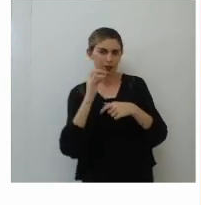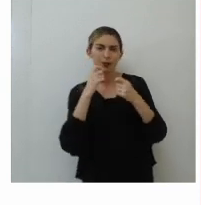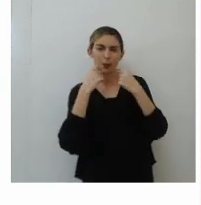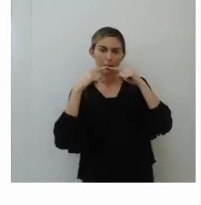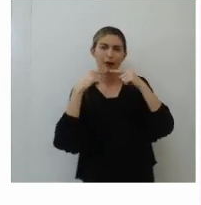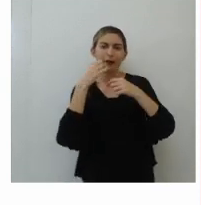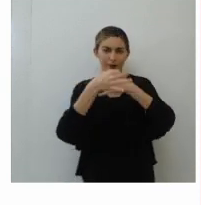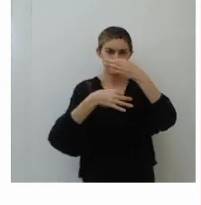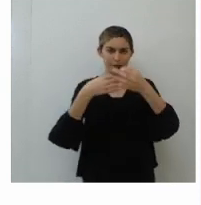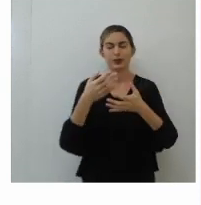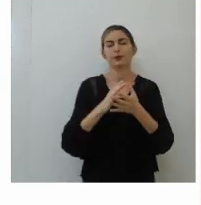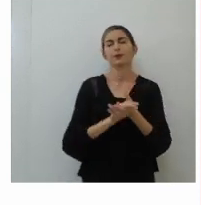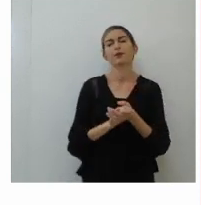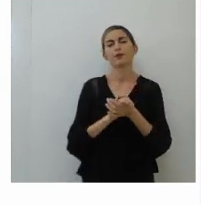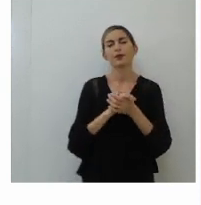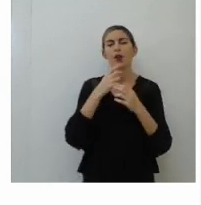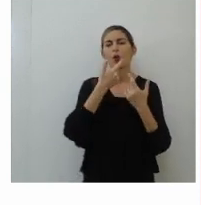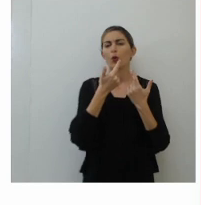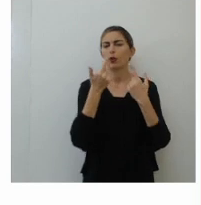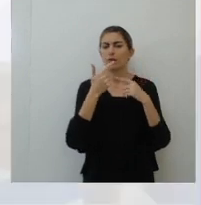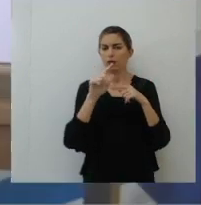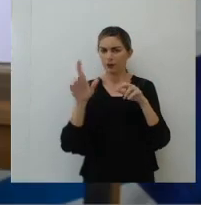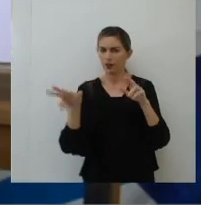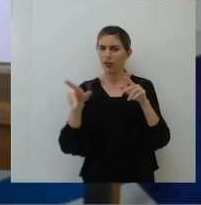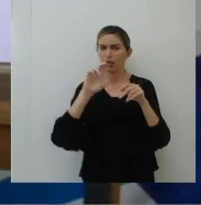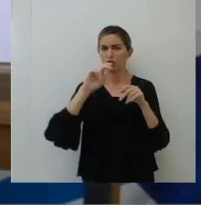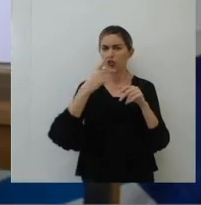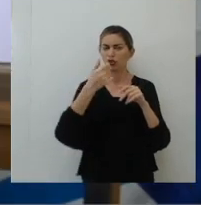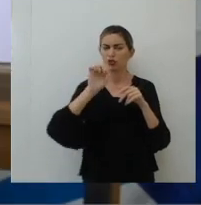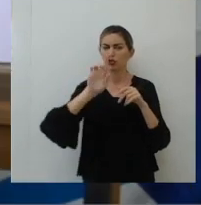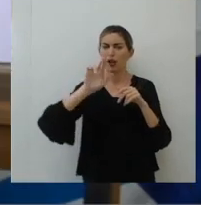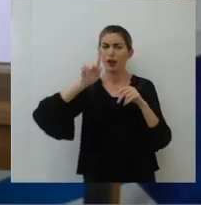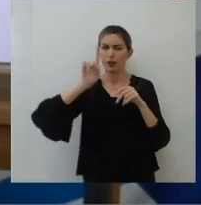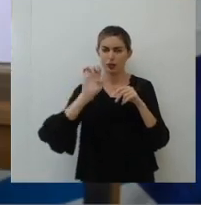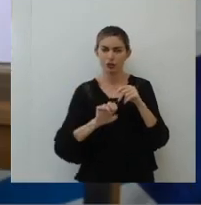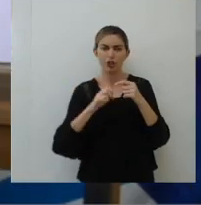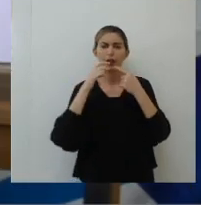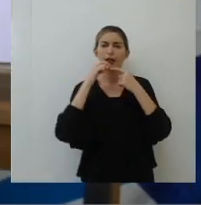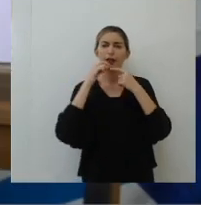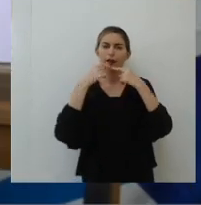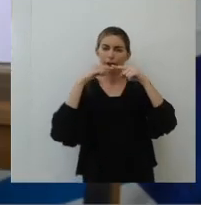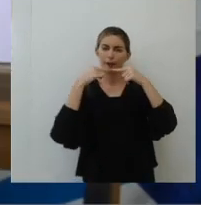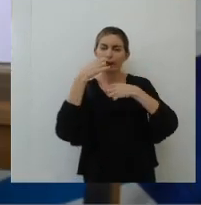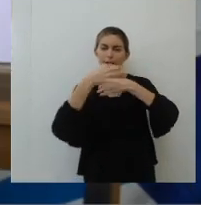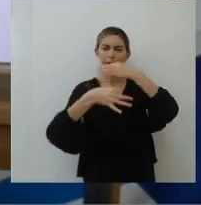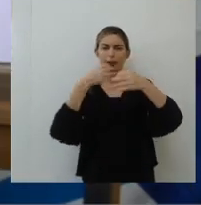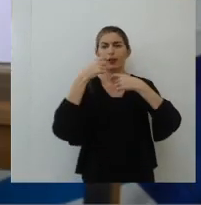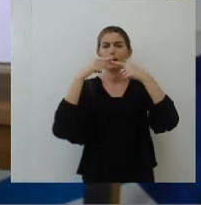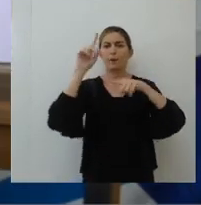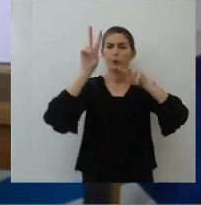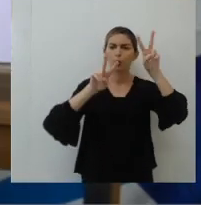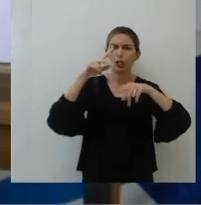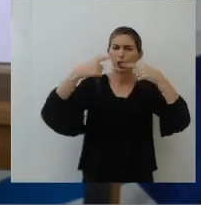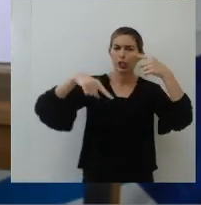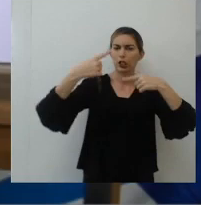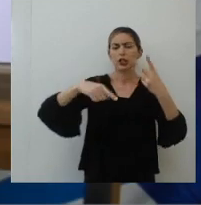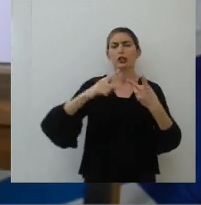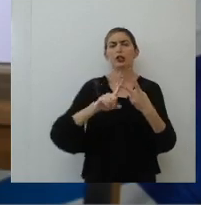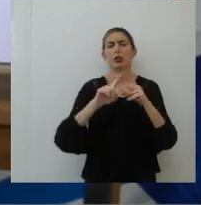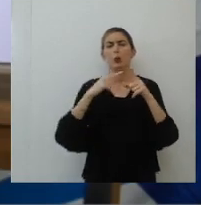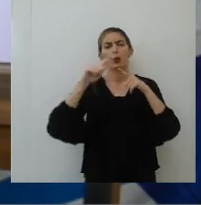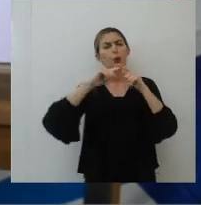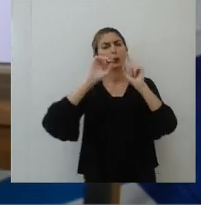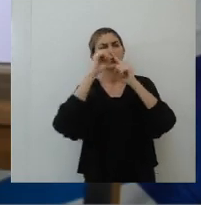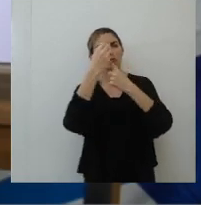coisa, beleza? Em contrapartida, a charge, ela já traz um teor mais crítico, né? A gente tem muita charge política, charge de problemática